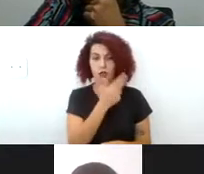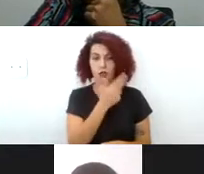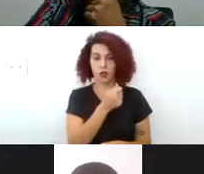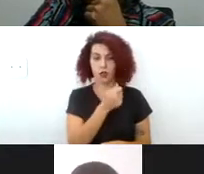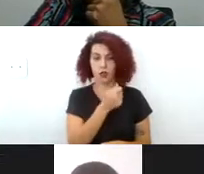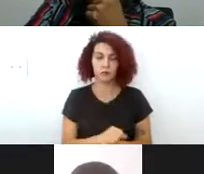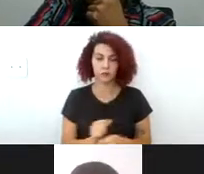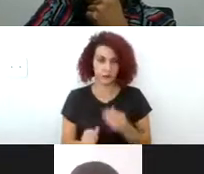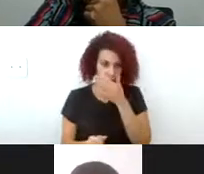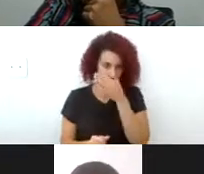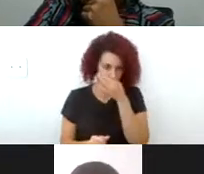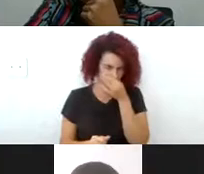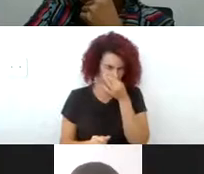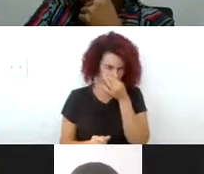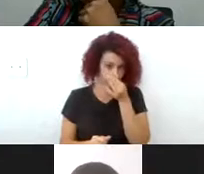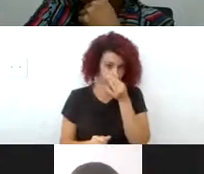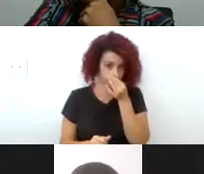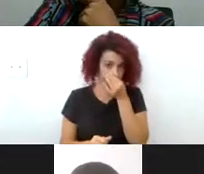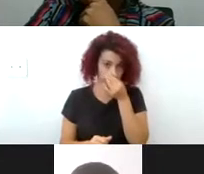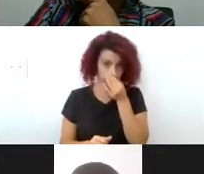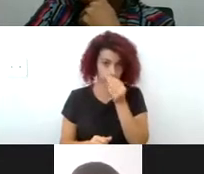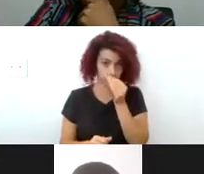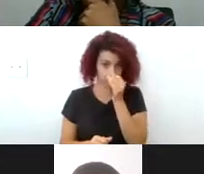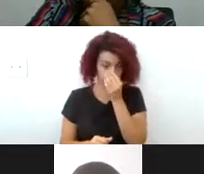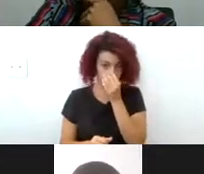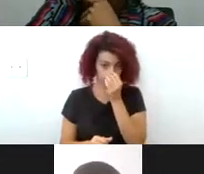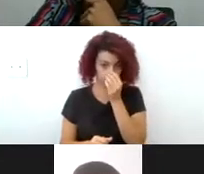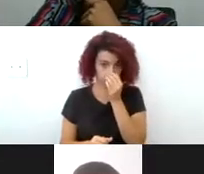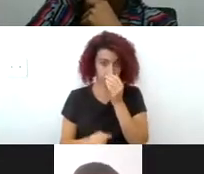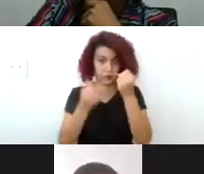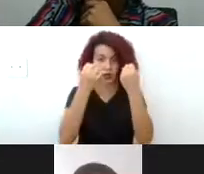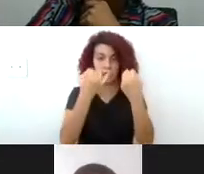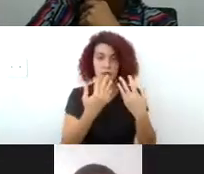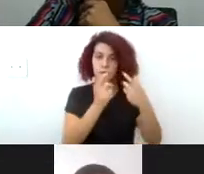ó Ah e você tem explicação a parte do cabelo